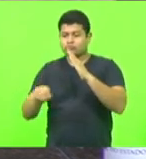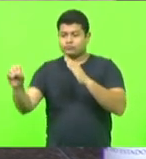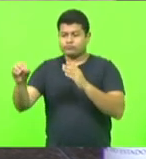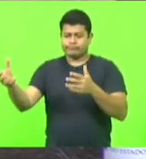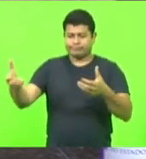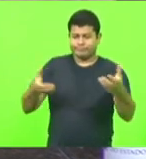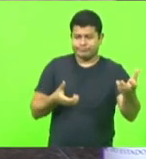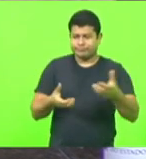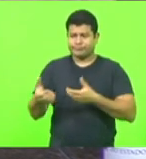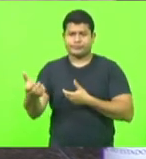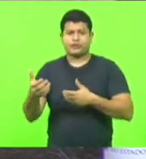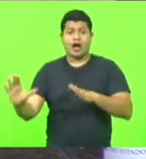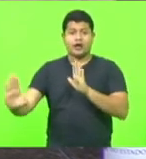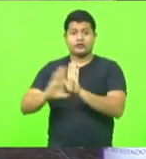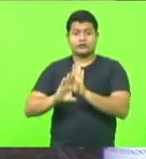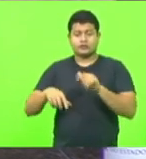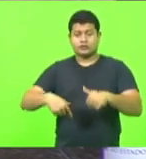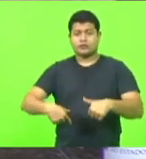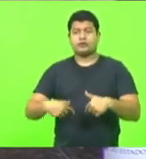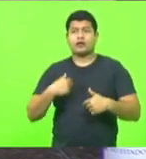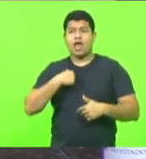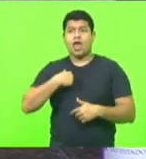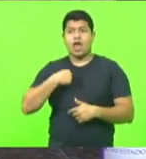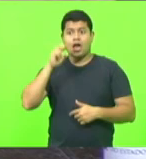áreas comerciais.